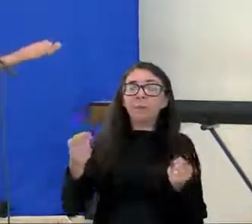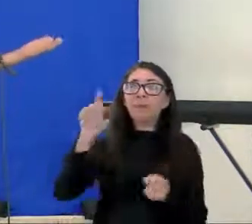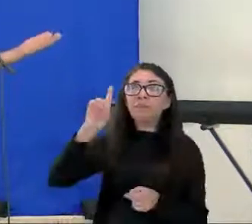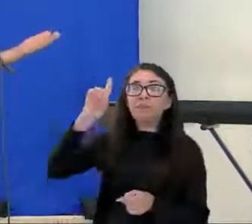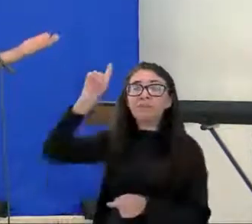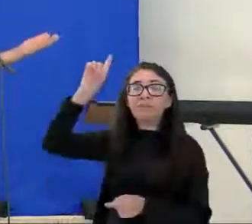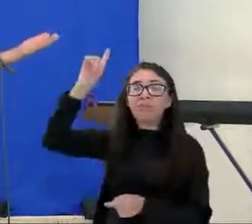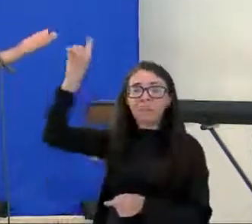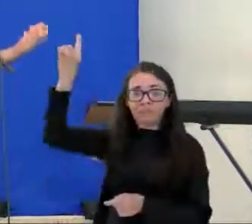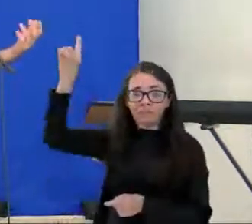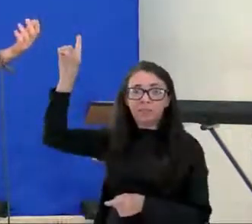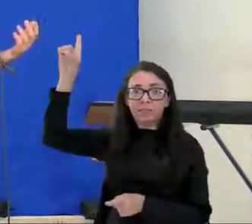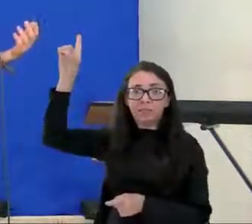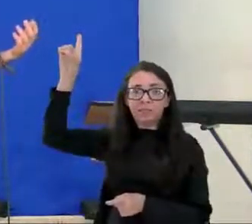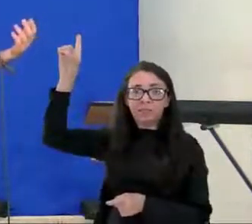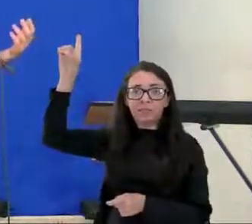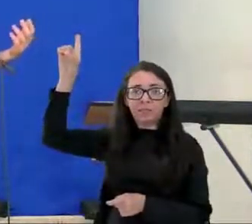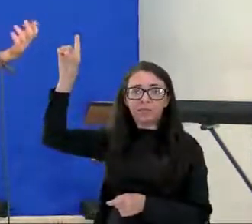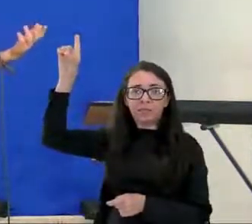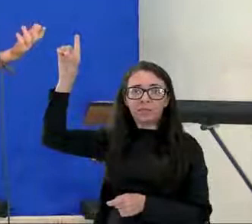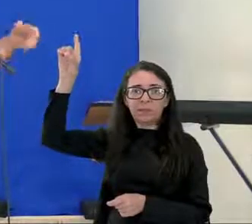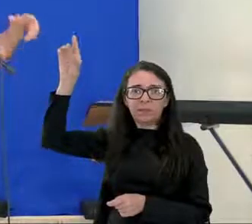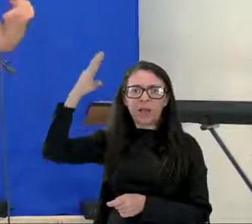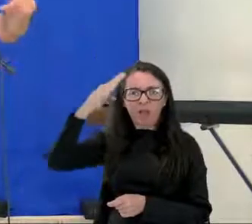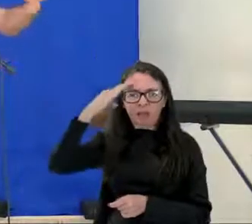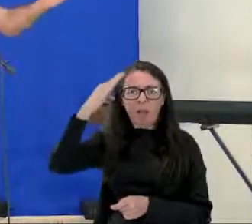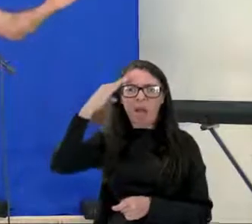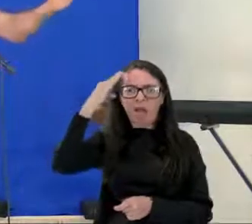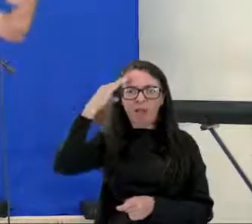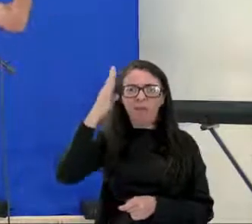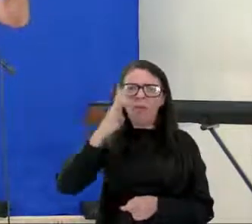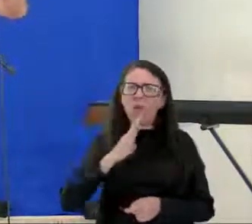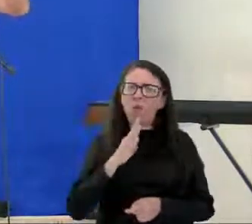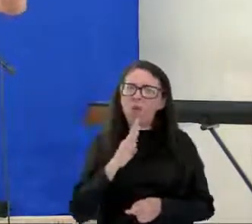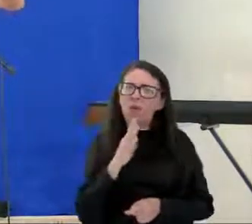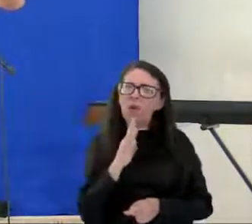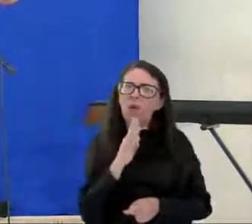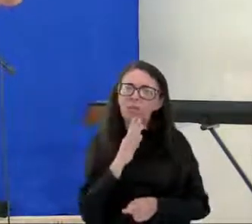que acontece com o povo? Os trabalhadores das empresas japonesas estão sempre